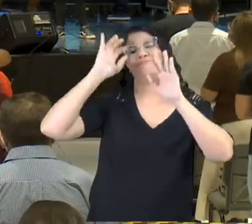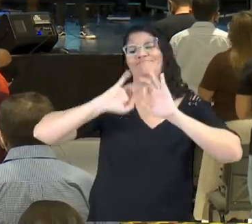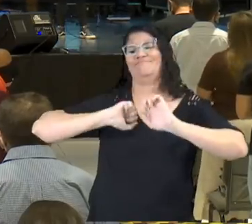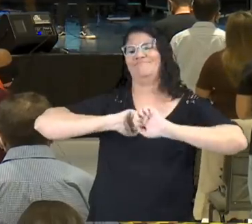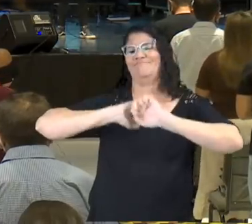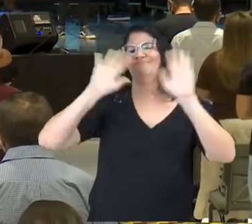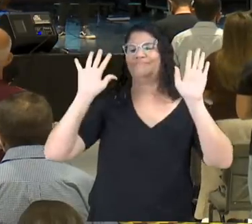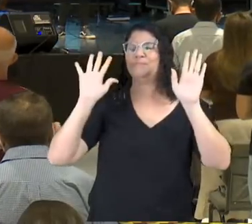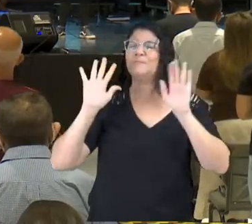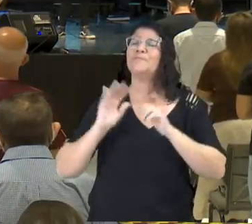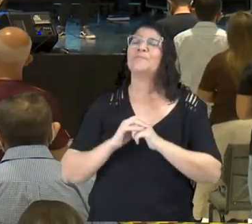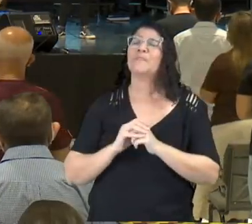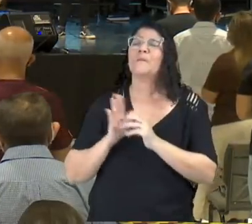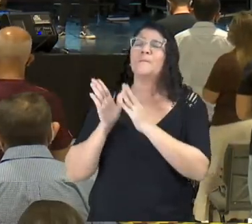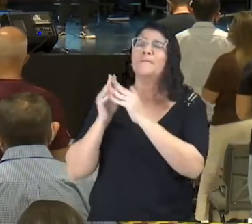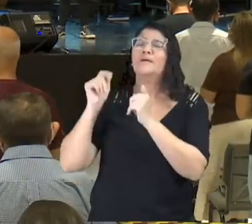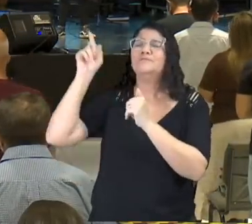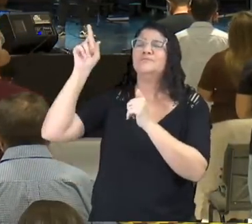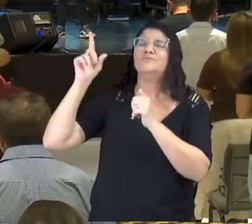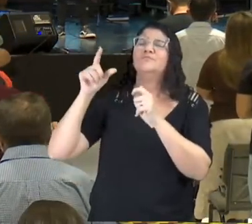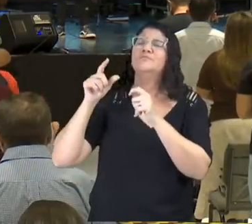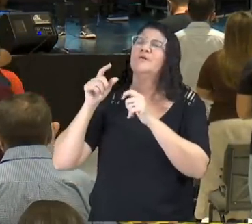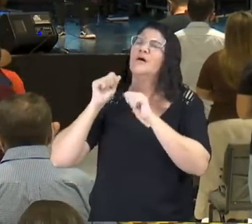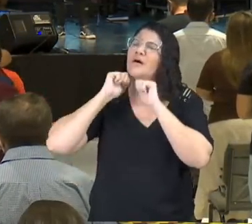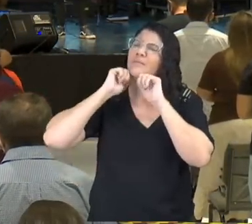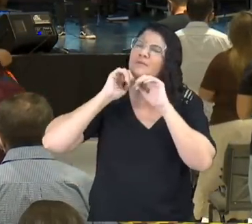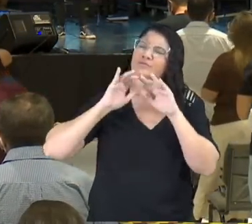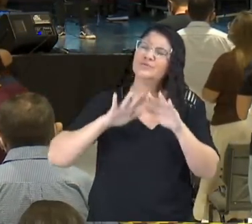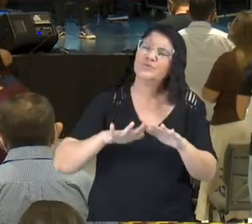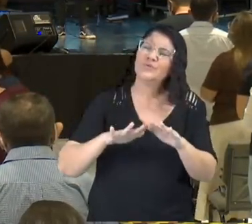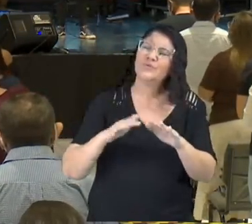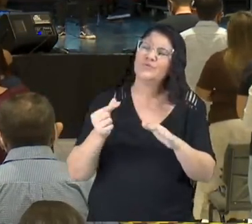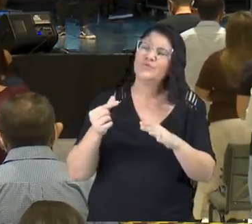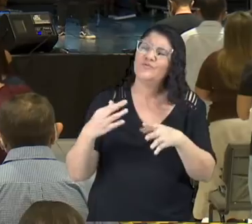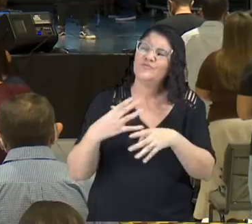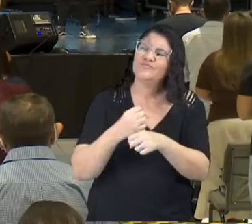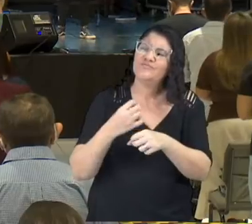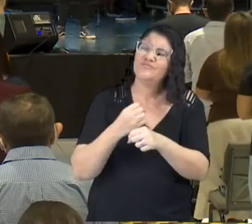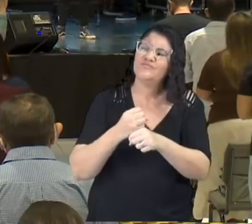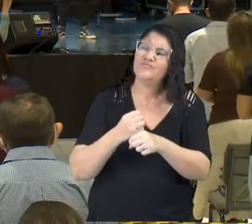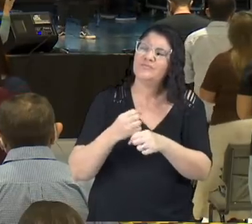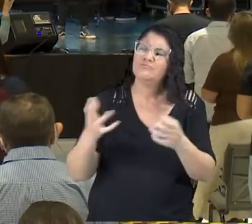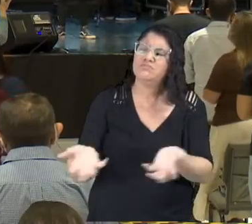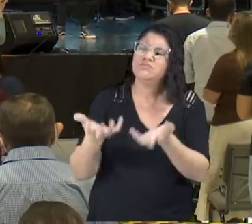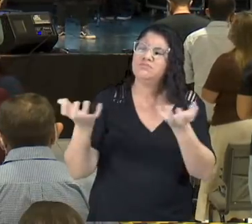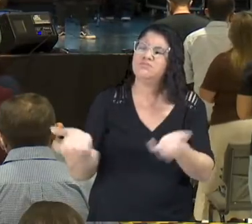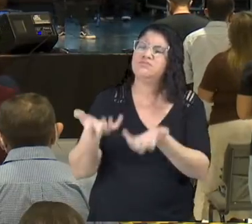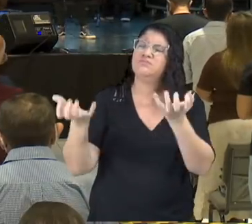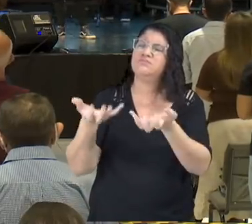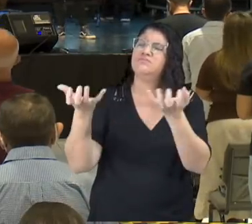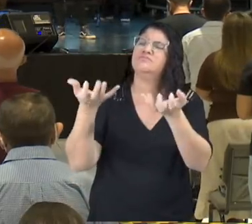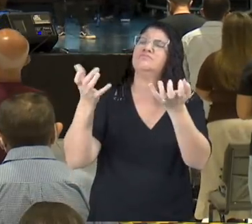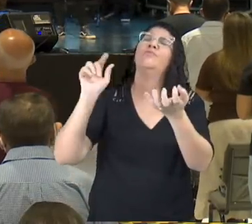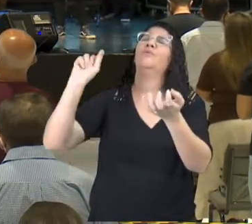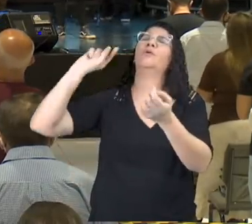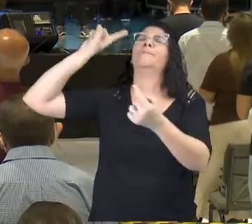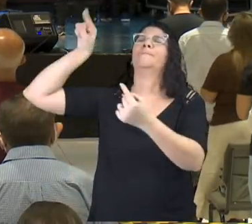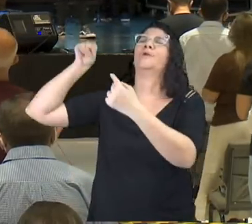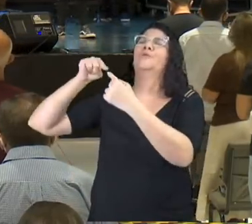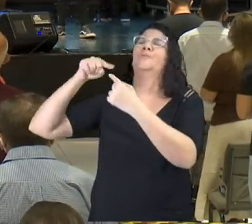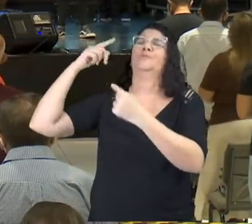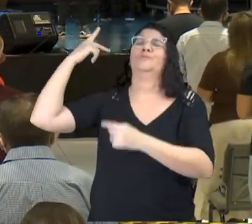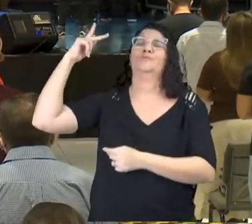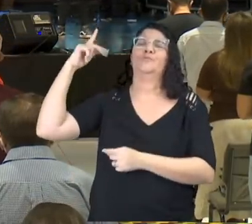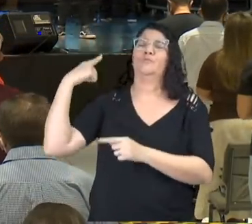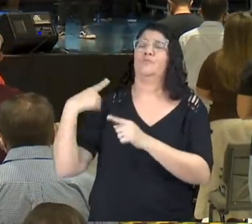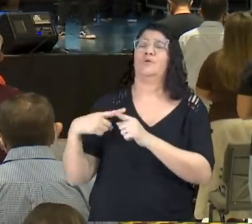e faça, Pai, avançar e avançar e avançar e avançar o teu propósito. Porque no